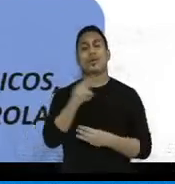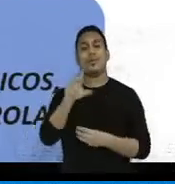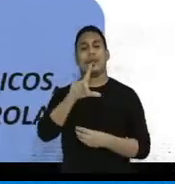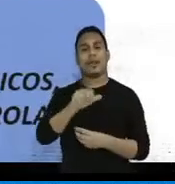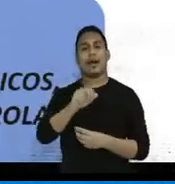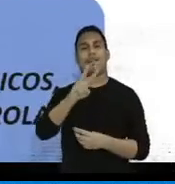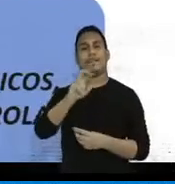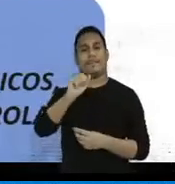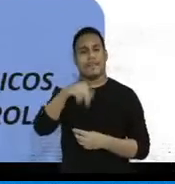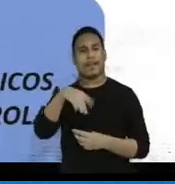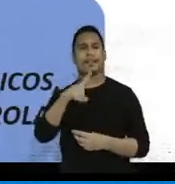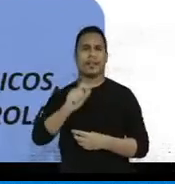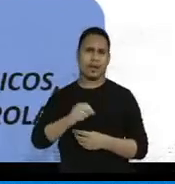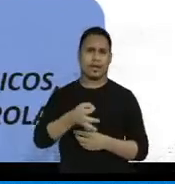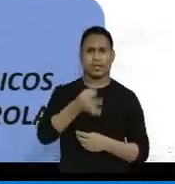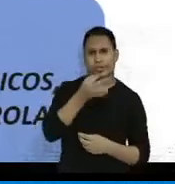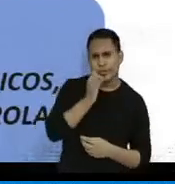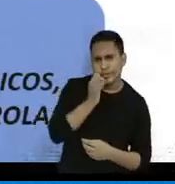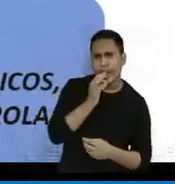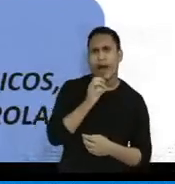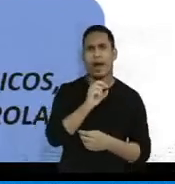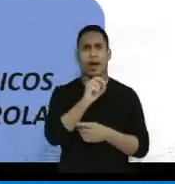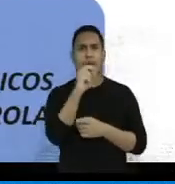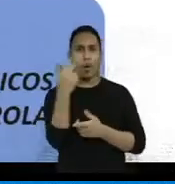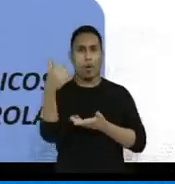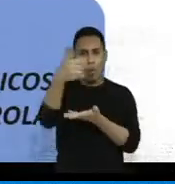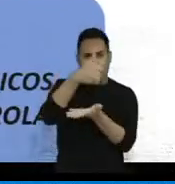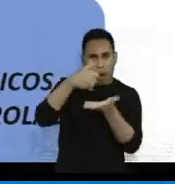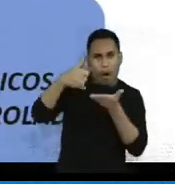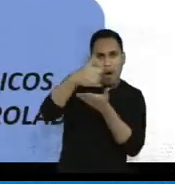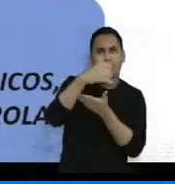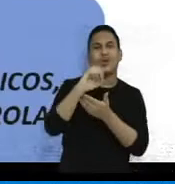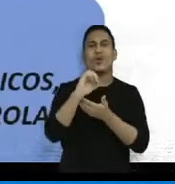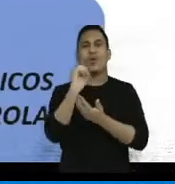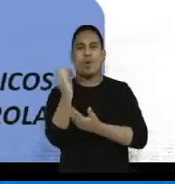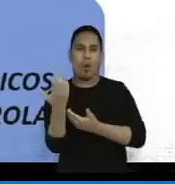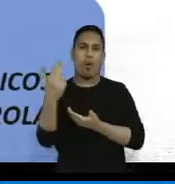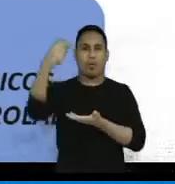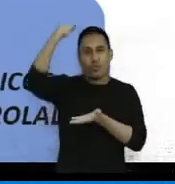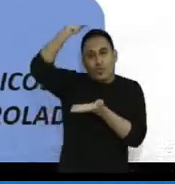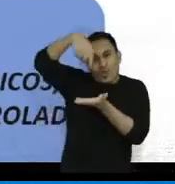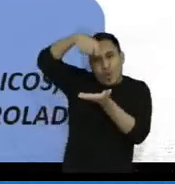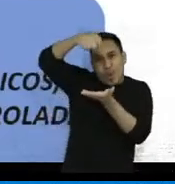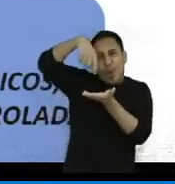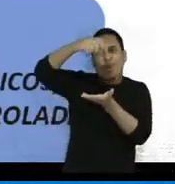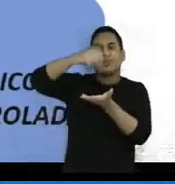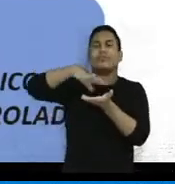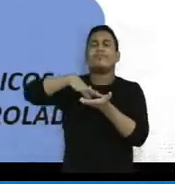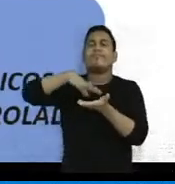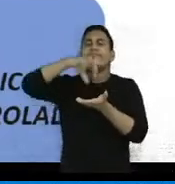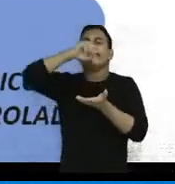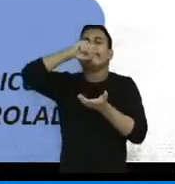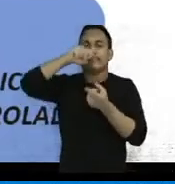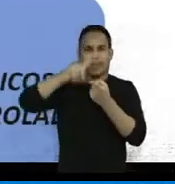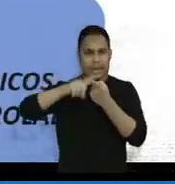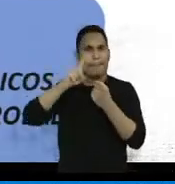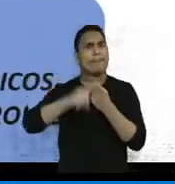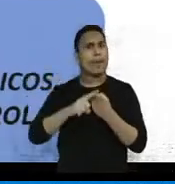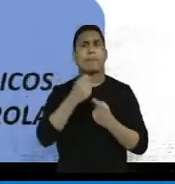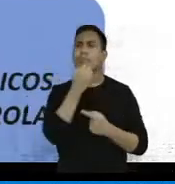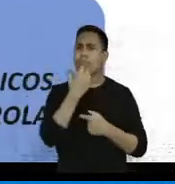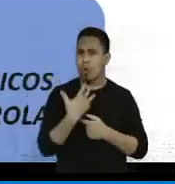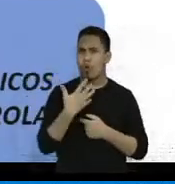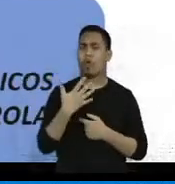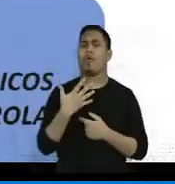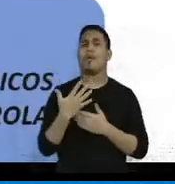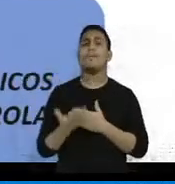as gotinhas de lavanda que você inala ou põe no difusor no quarto. Essa substância lavanda, ela além